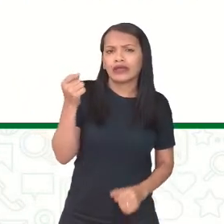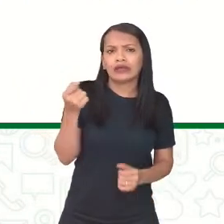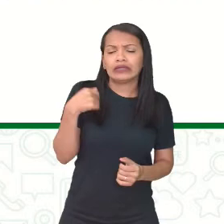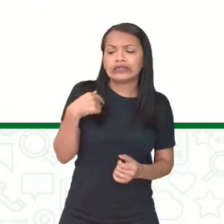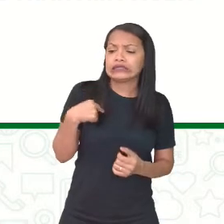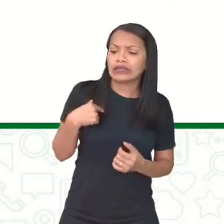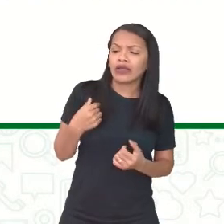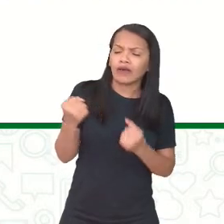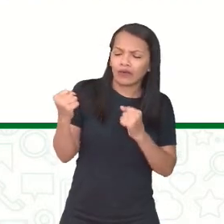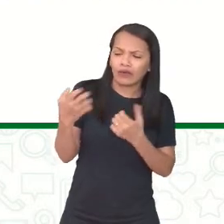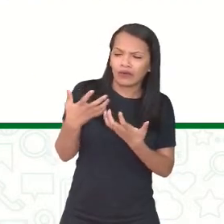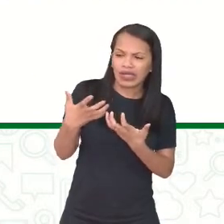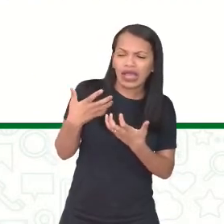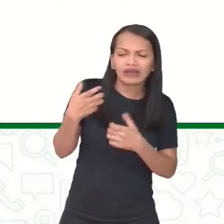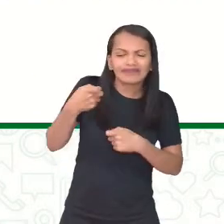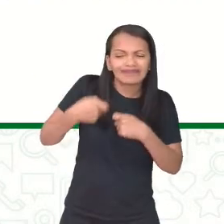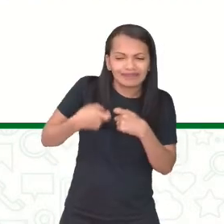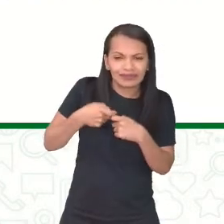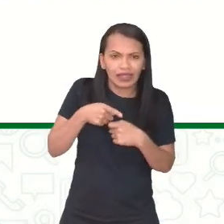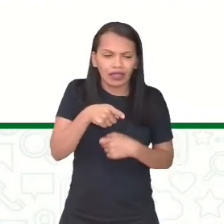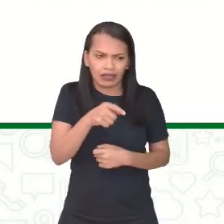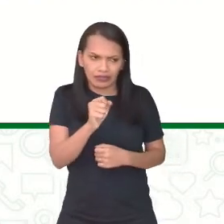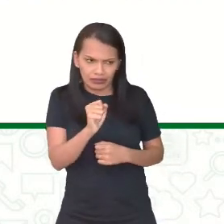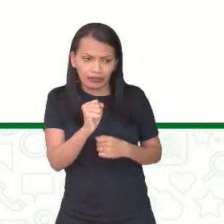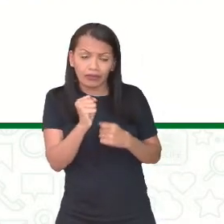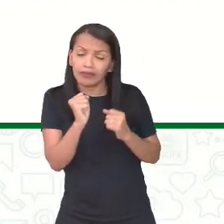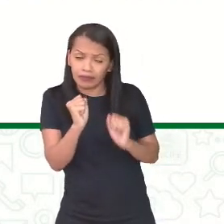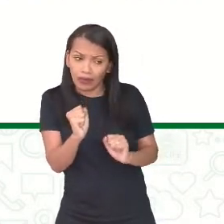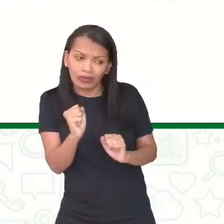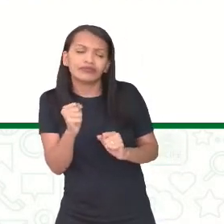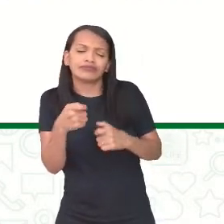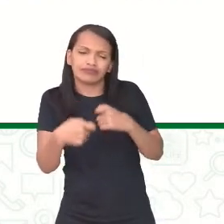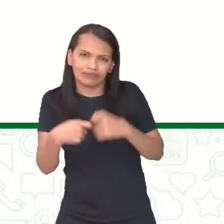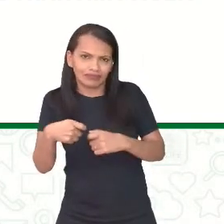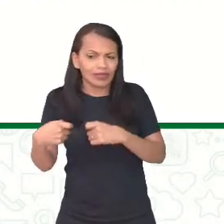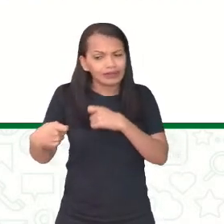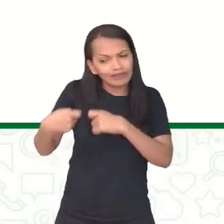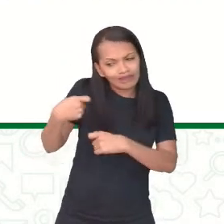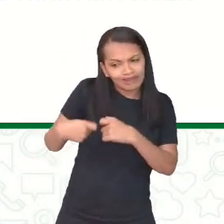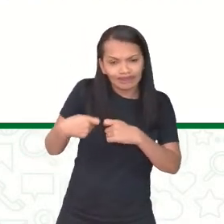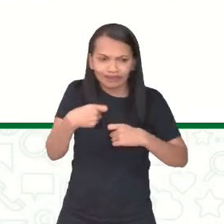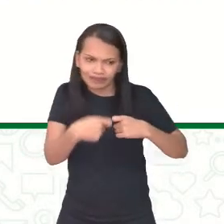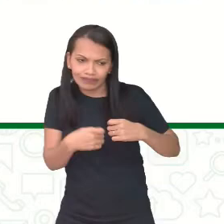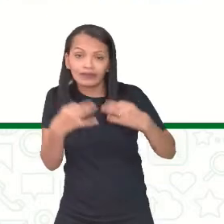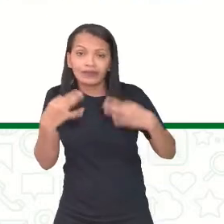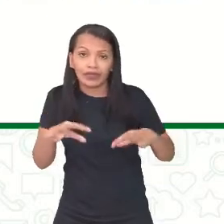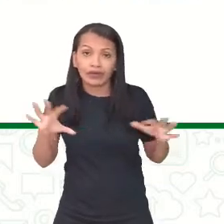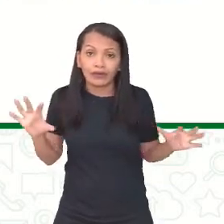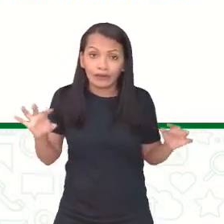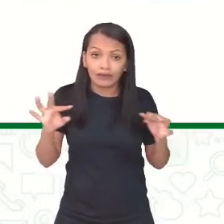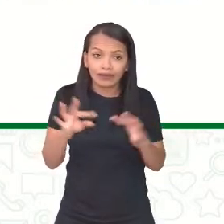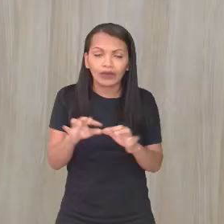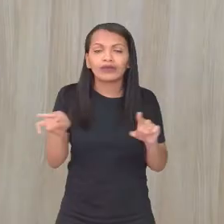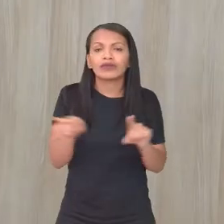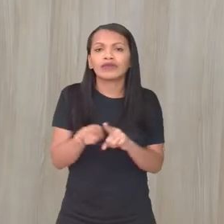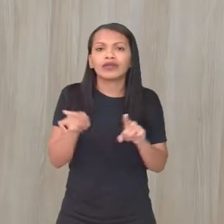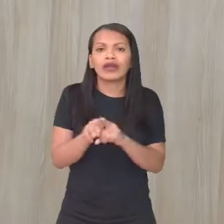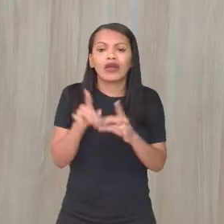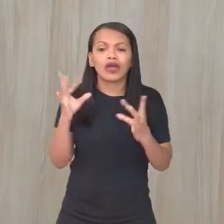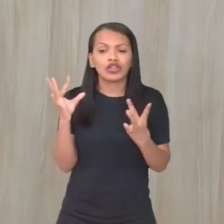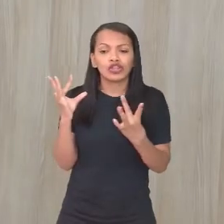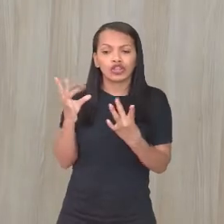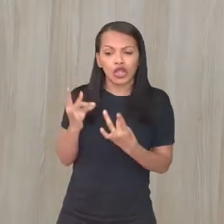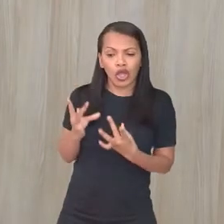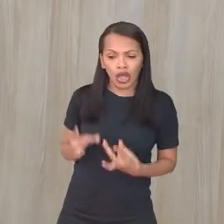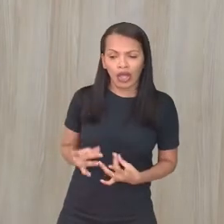já disse a vocês, né? Então, para se ter qualquer tipo de relacionamento afetivo ou sexual, qualquer tipo de toque, deve ser